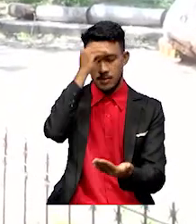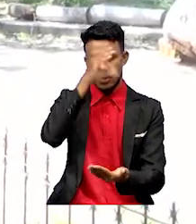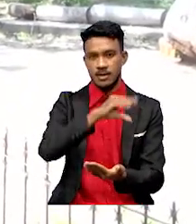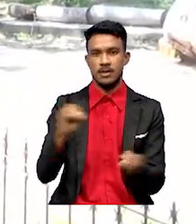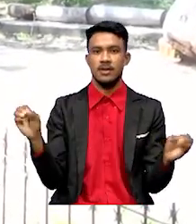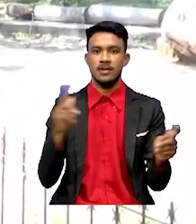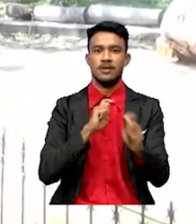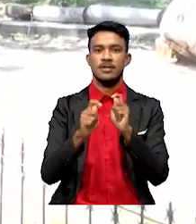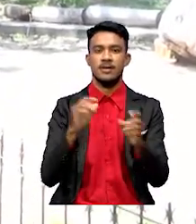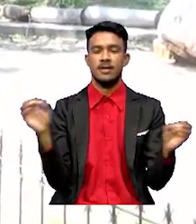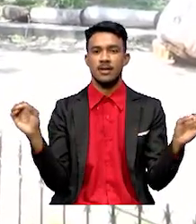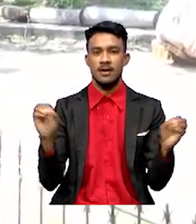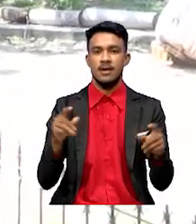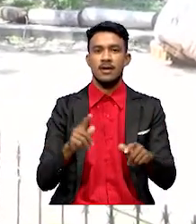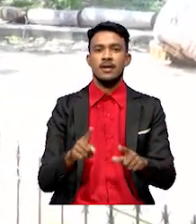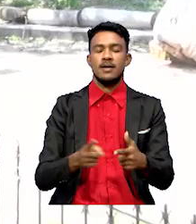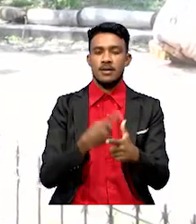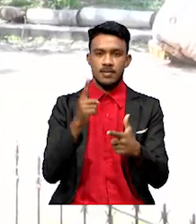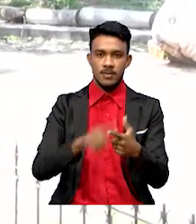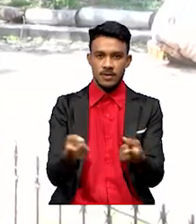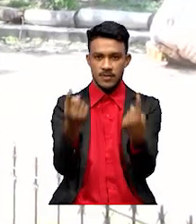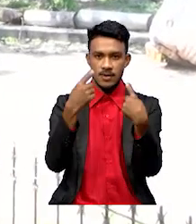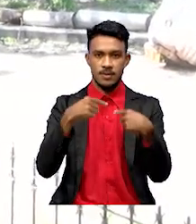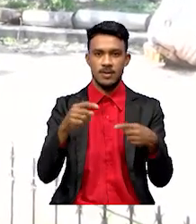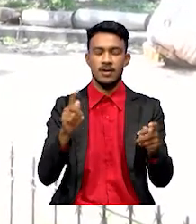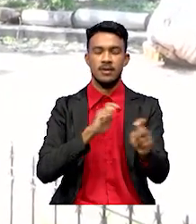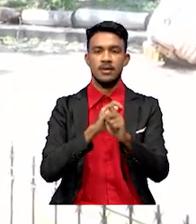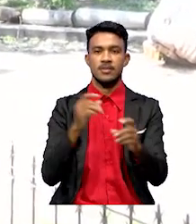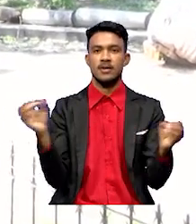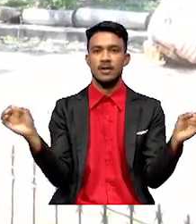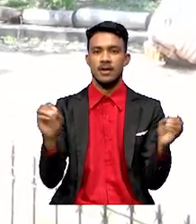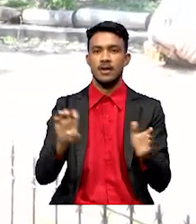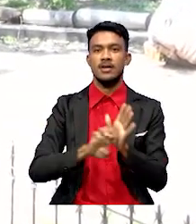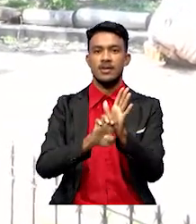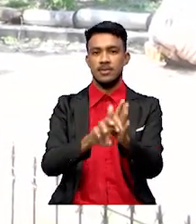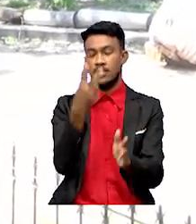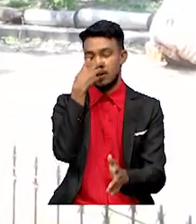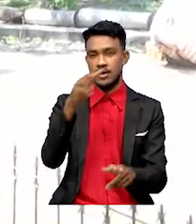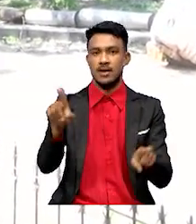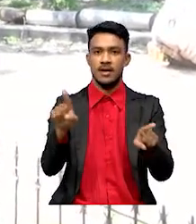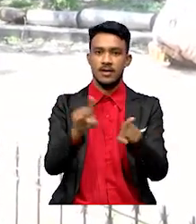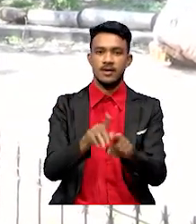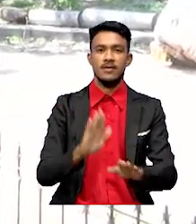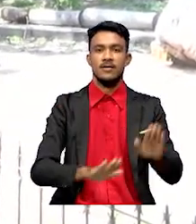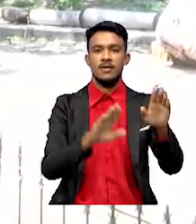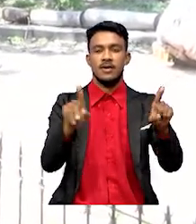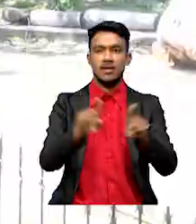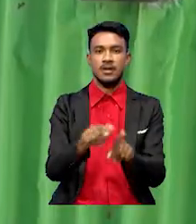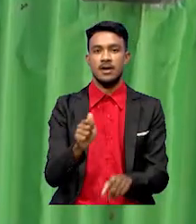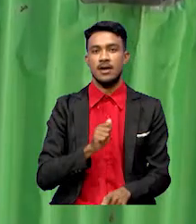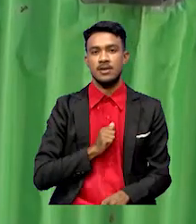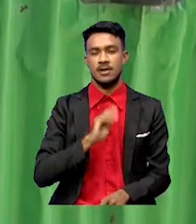hija depois fila maimos transporte la hija ansa ite exemplo tare san li libe are rural sira saat sabe pen la